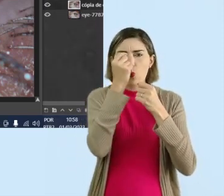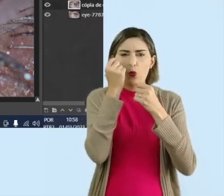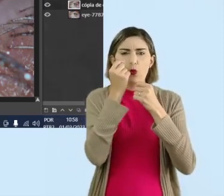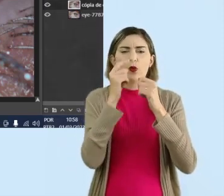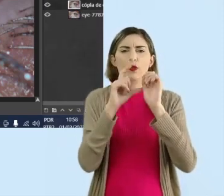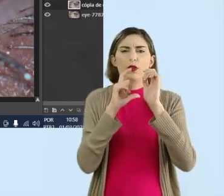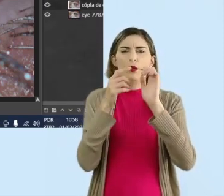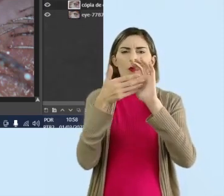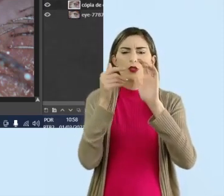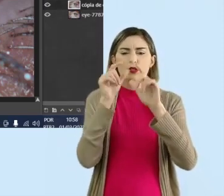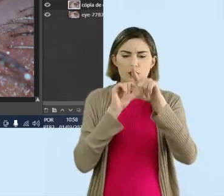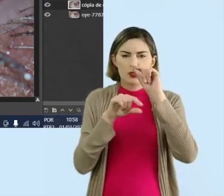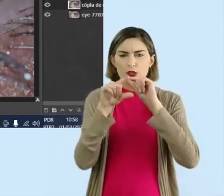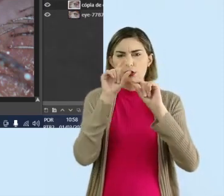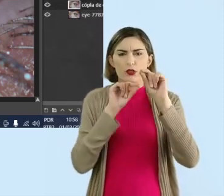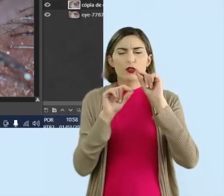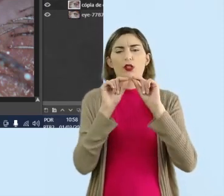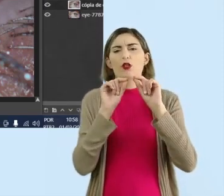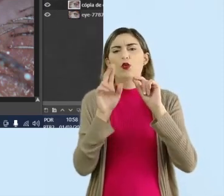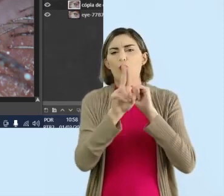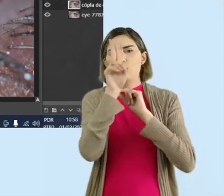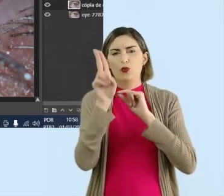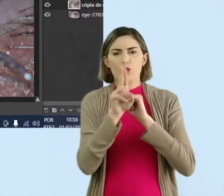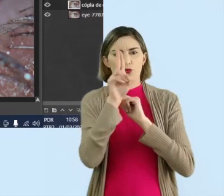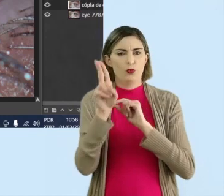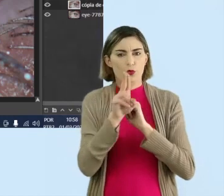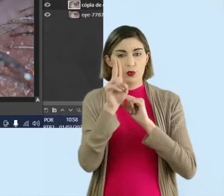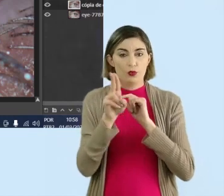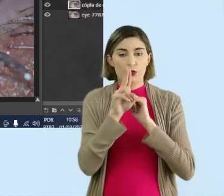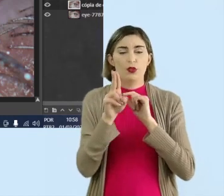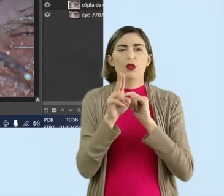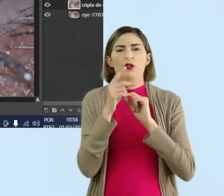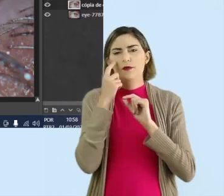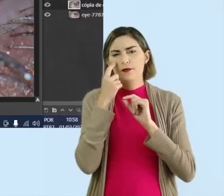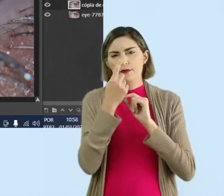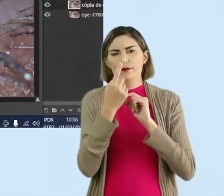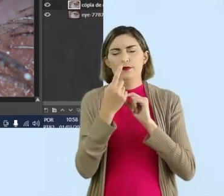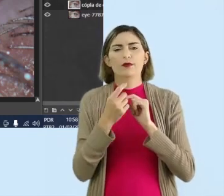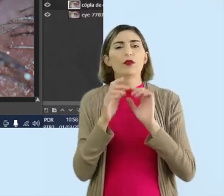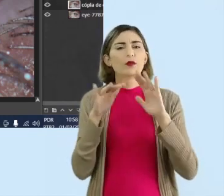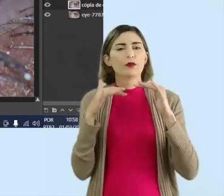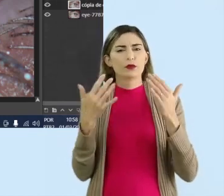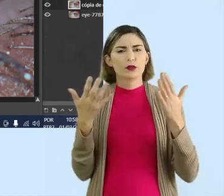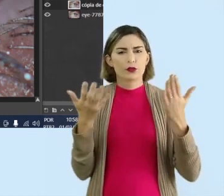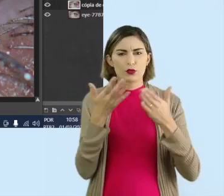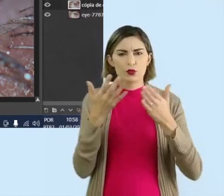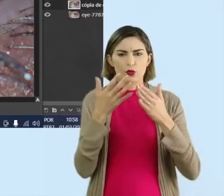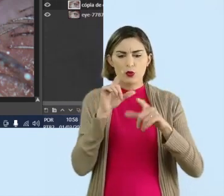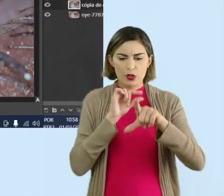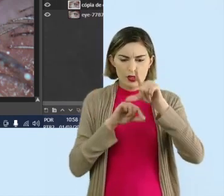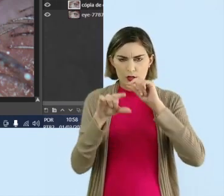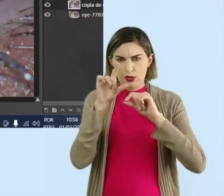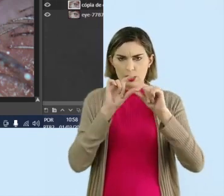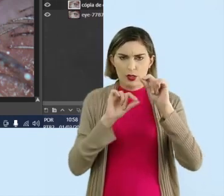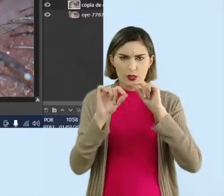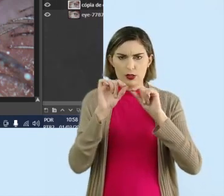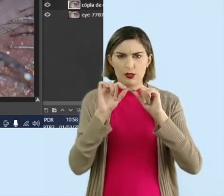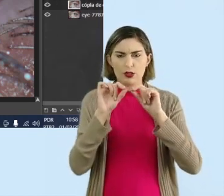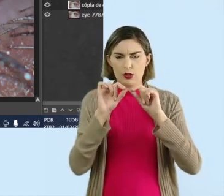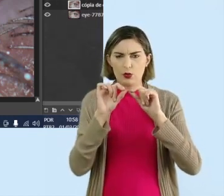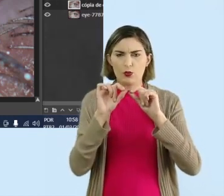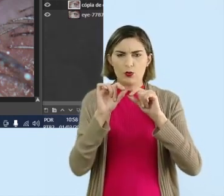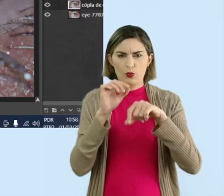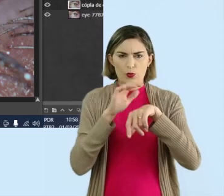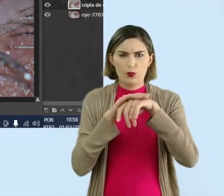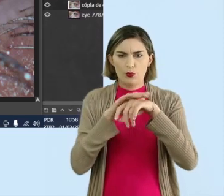Essa técnica que eu vou usar, eu vou subtrair. Então agora eu vou pegar a ferramenta de seleção à mão livre. Claro, com o